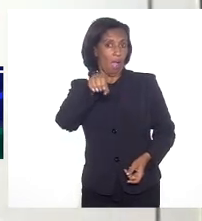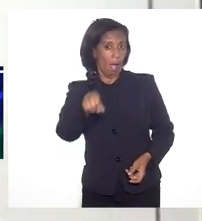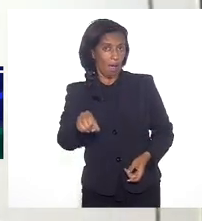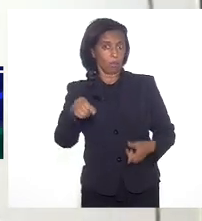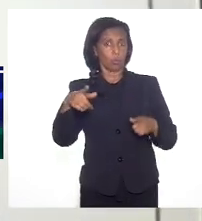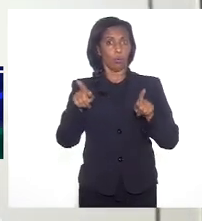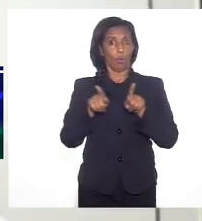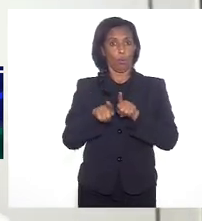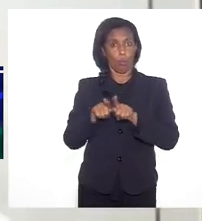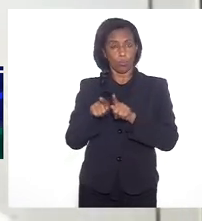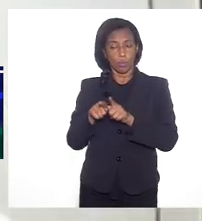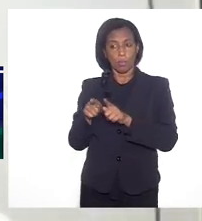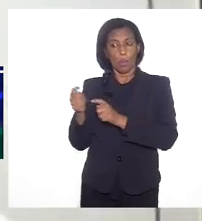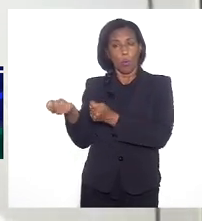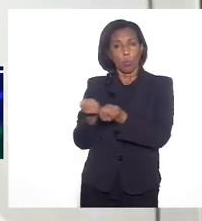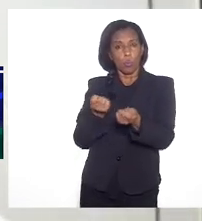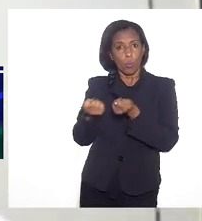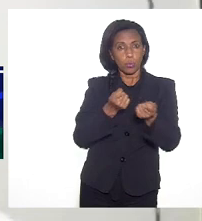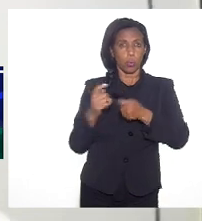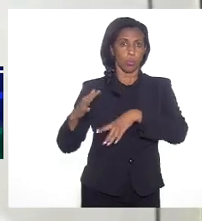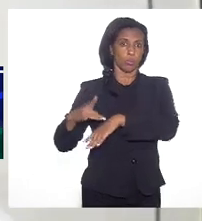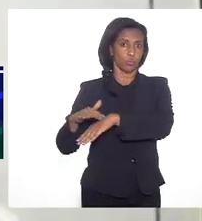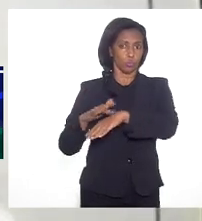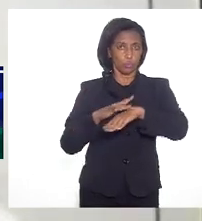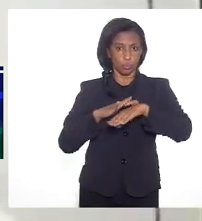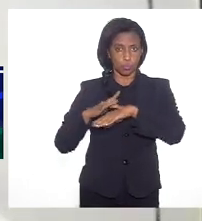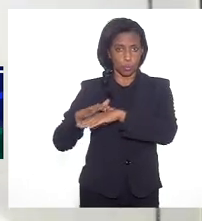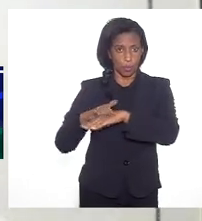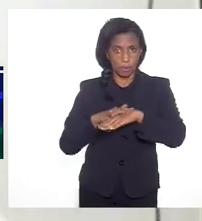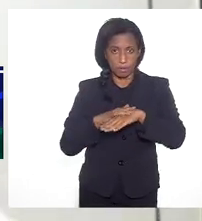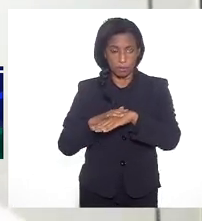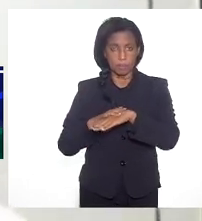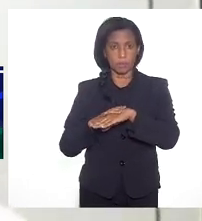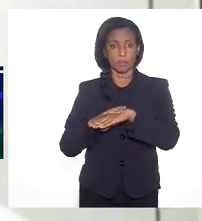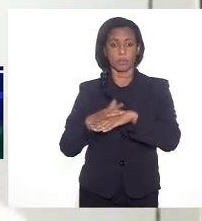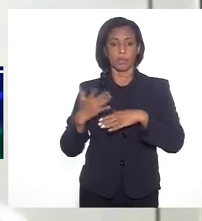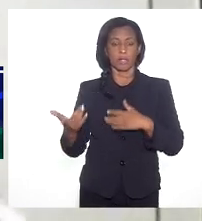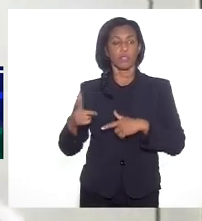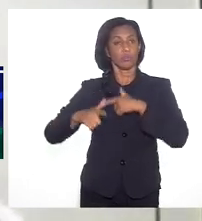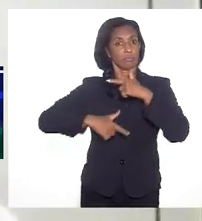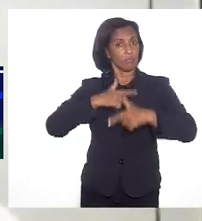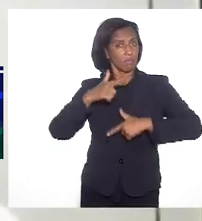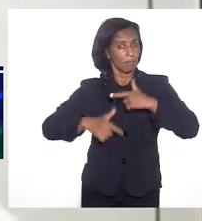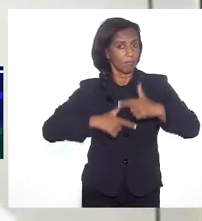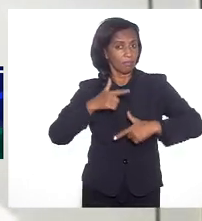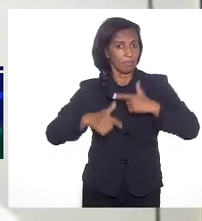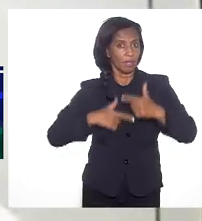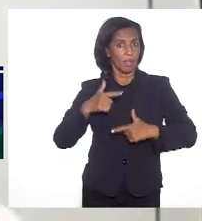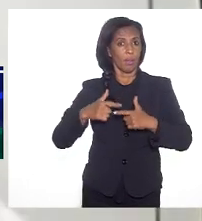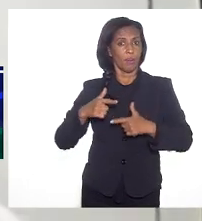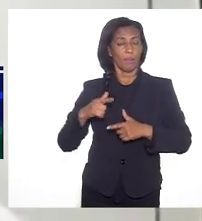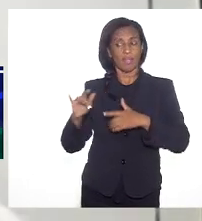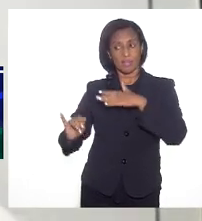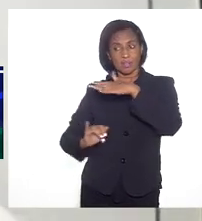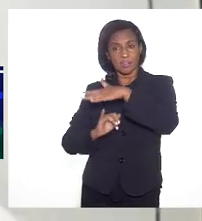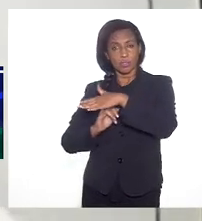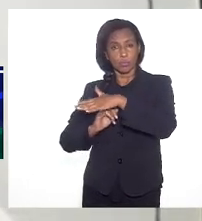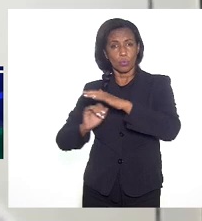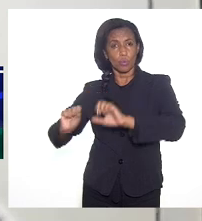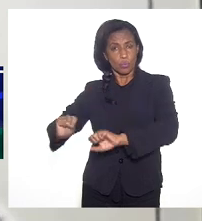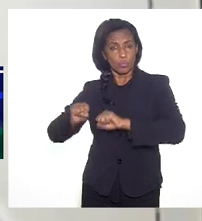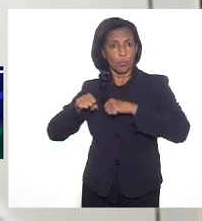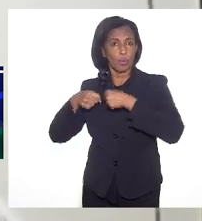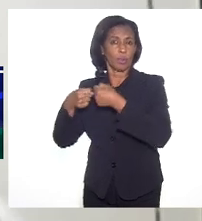lisonosa ao desenvolvimento de tecnologia e a gente quer e tem trabalhado para que essas instituições se fortaleçam cada vez mais sejam cada vez mais